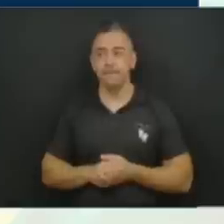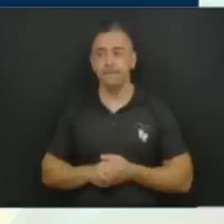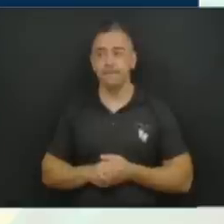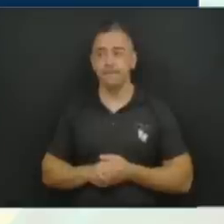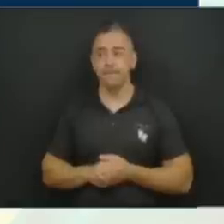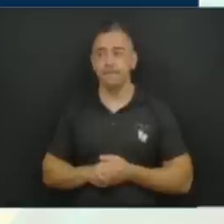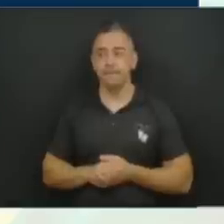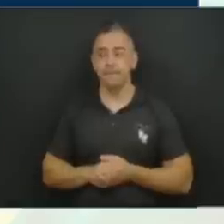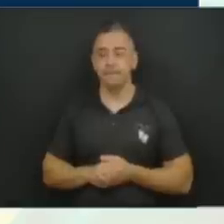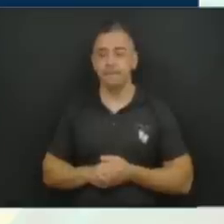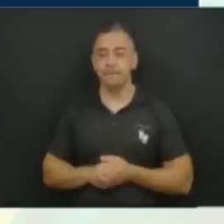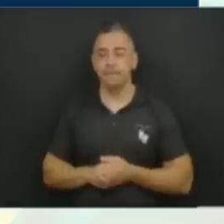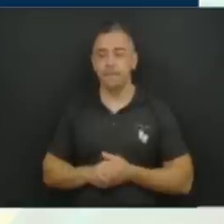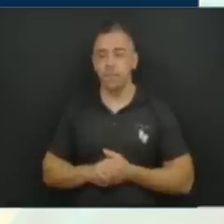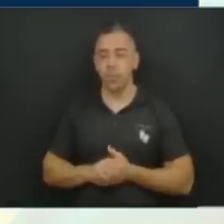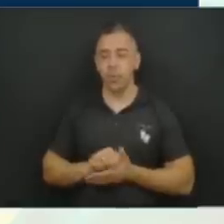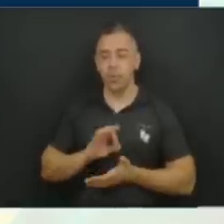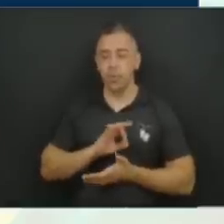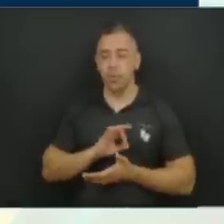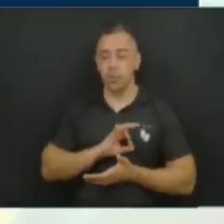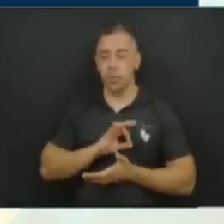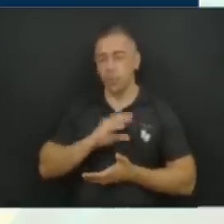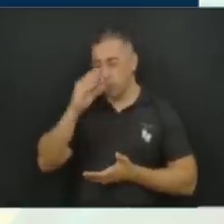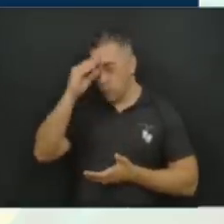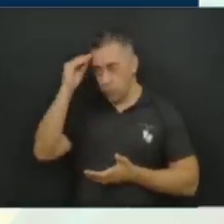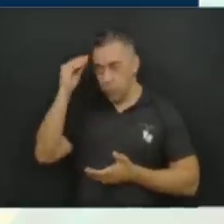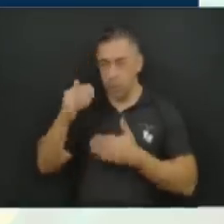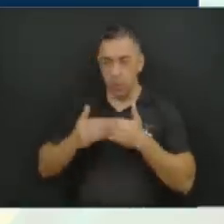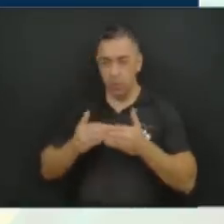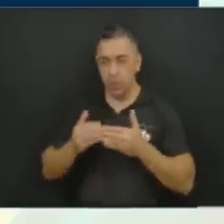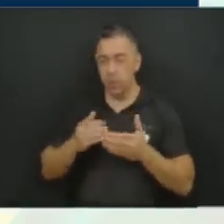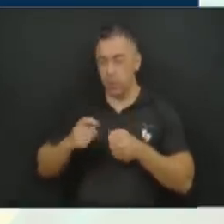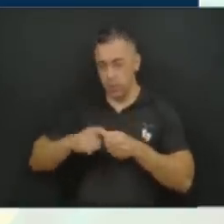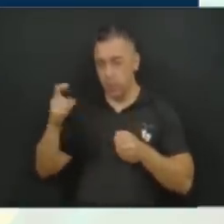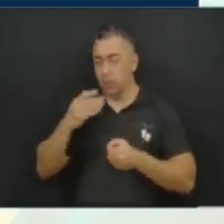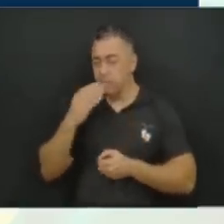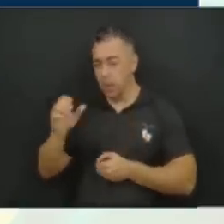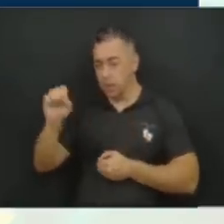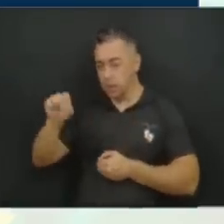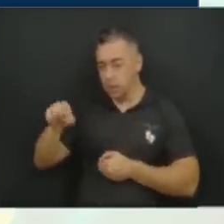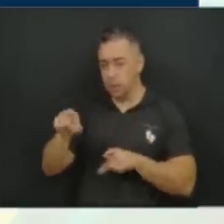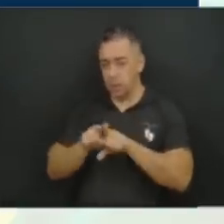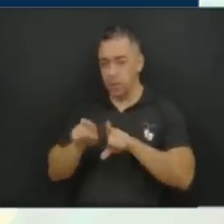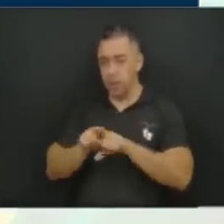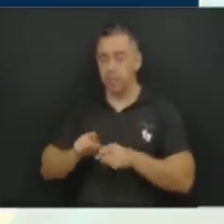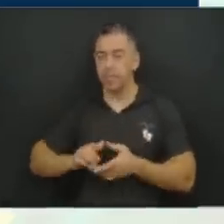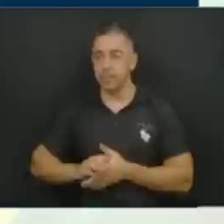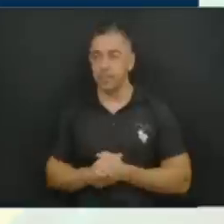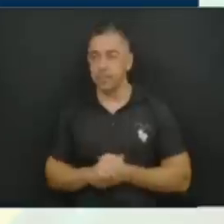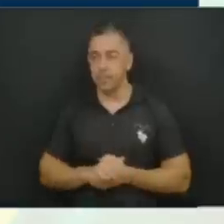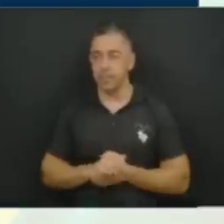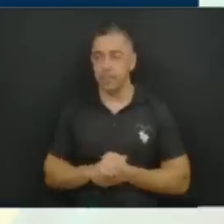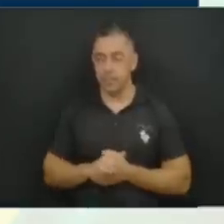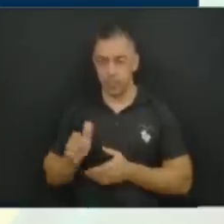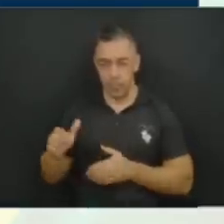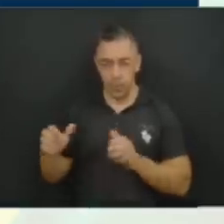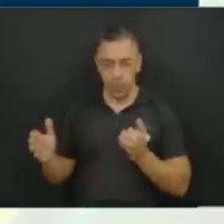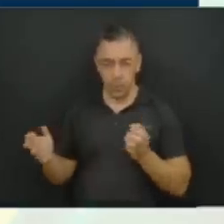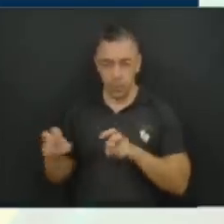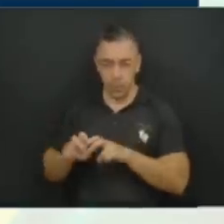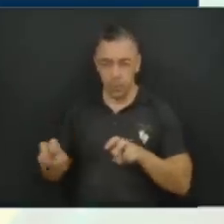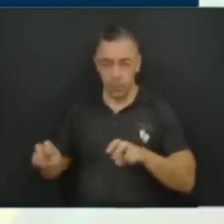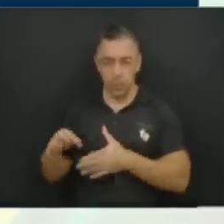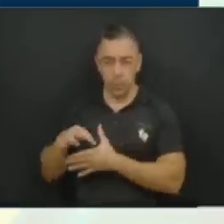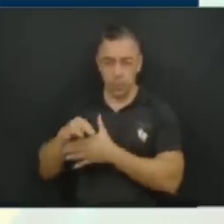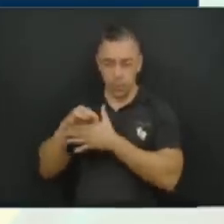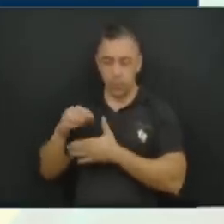o fruto independente pede o voto sim também viu e a bancada independente é